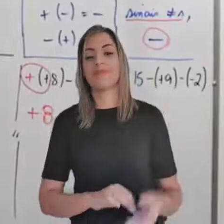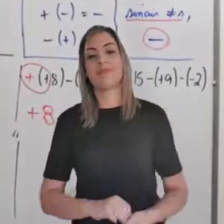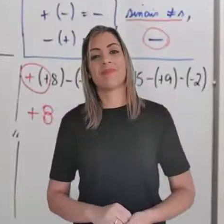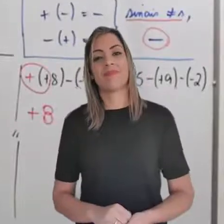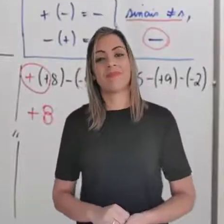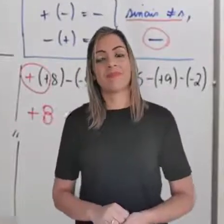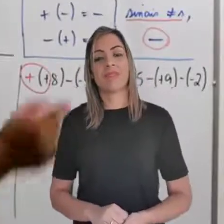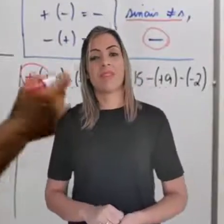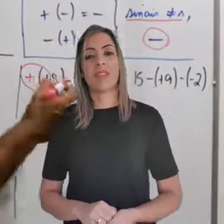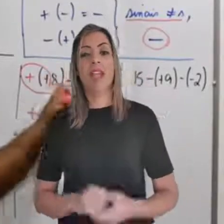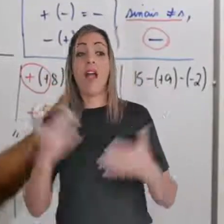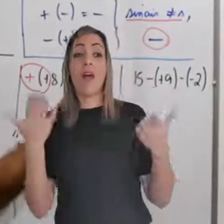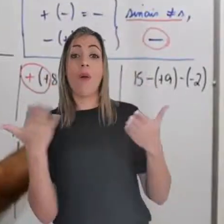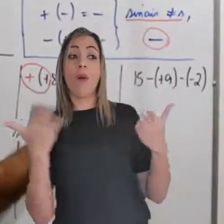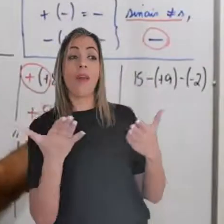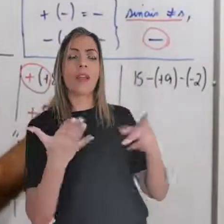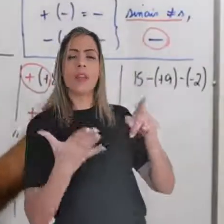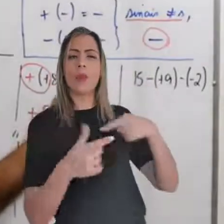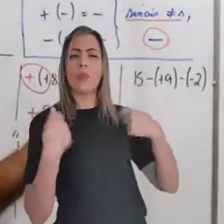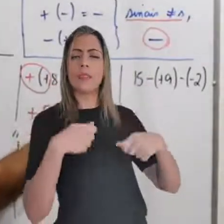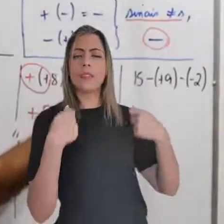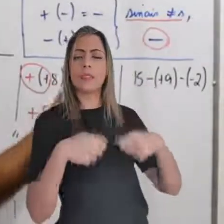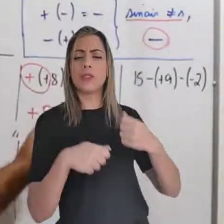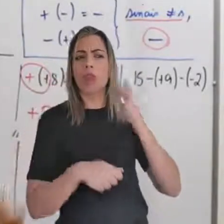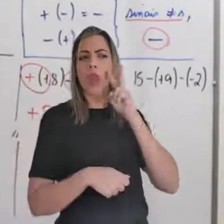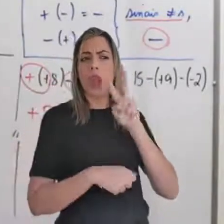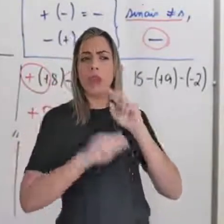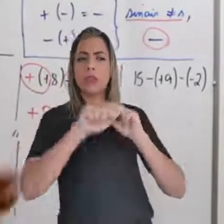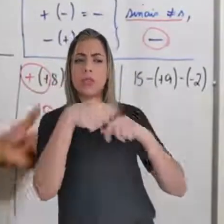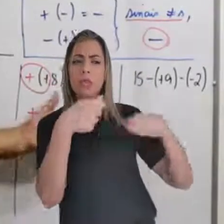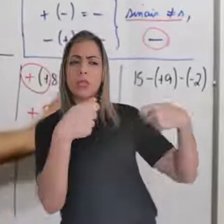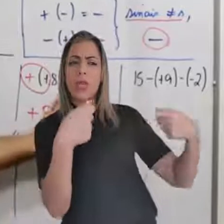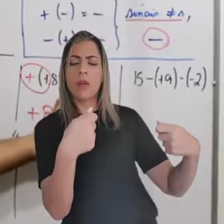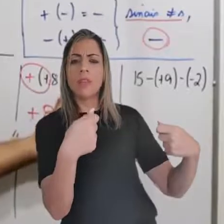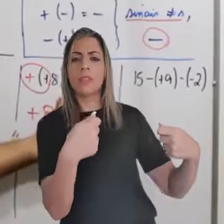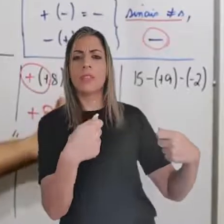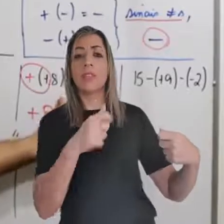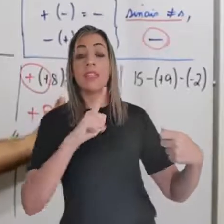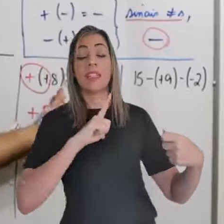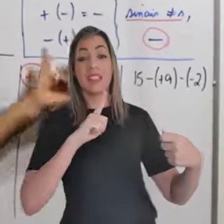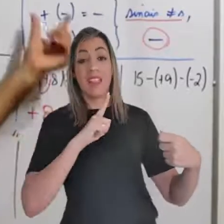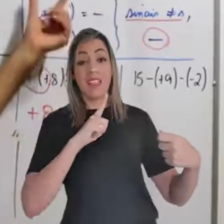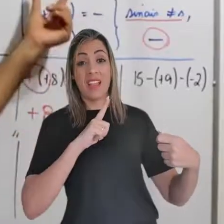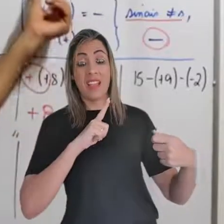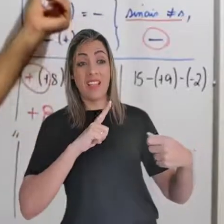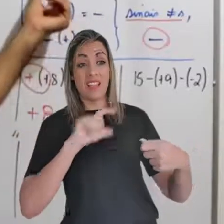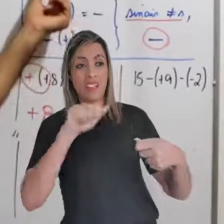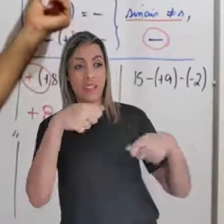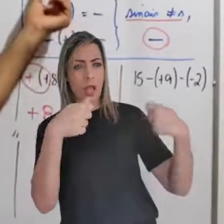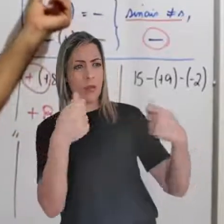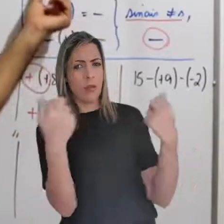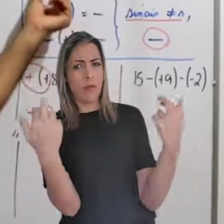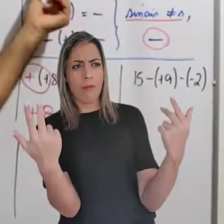mais. Ok? Agora, aqui, eu tenho que olhar para esses dois sinais. De novo, eu tenho